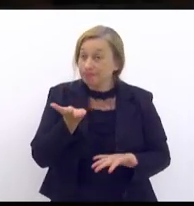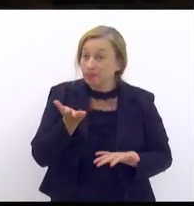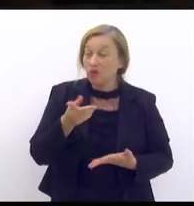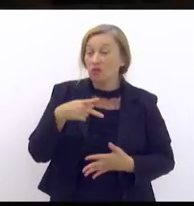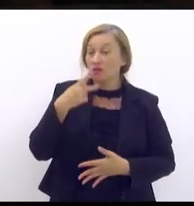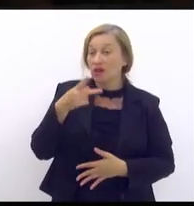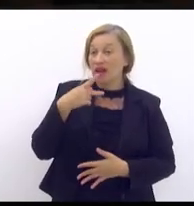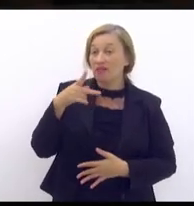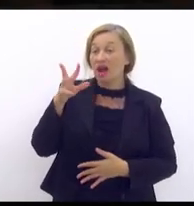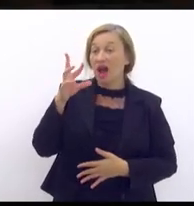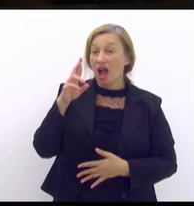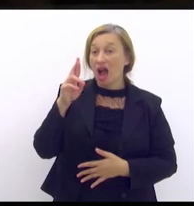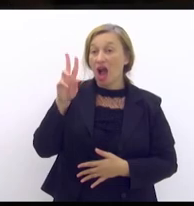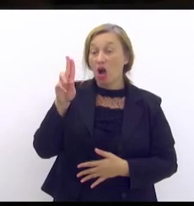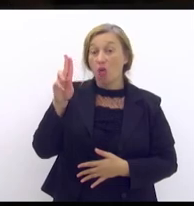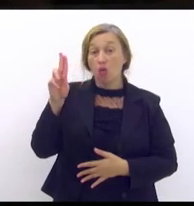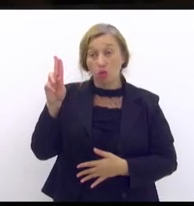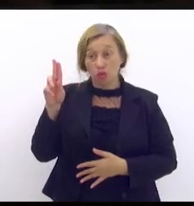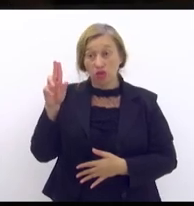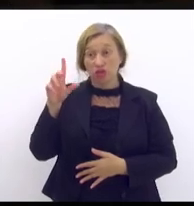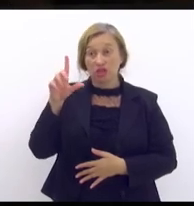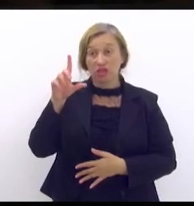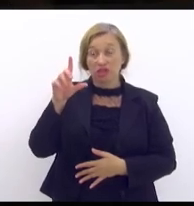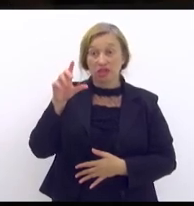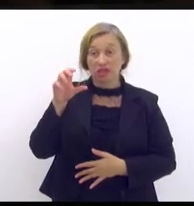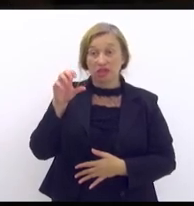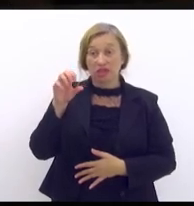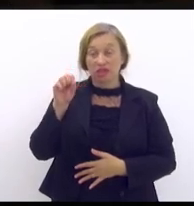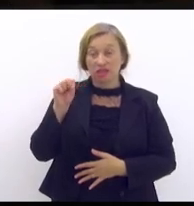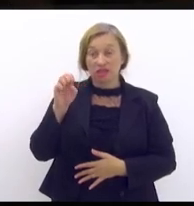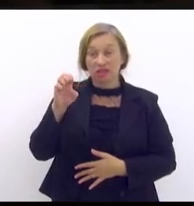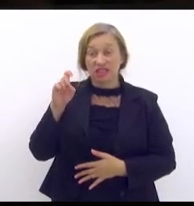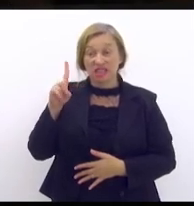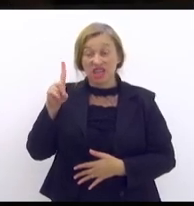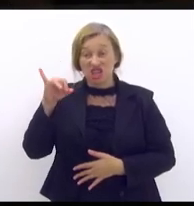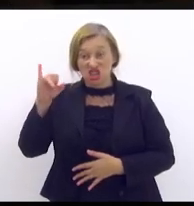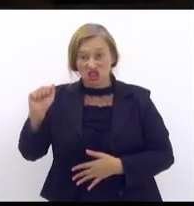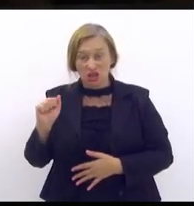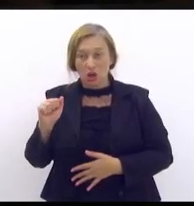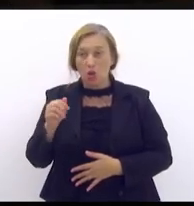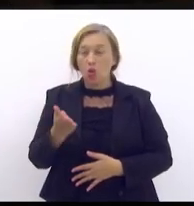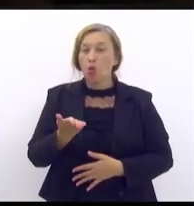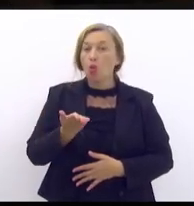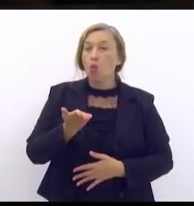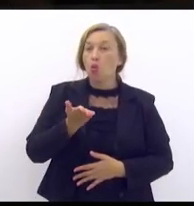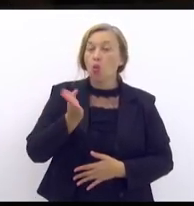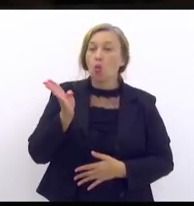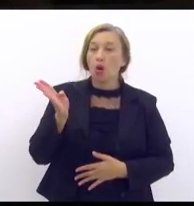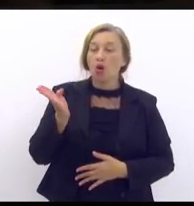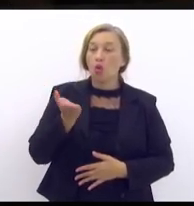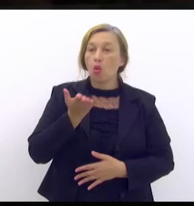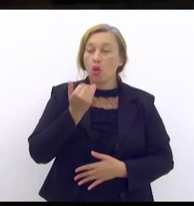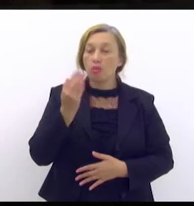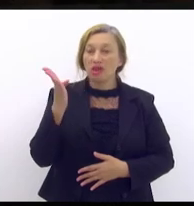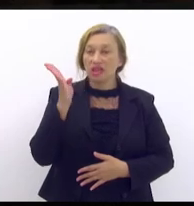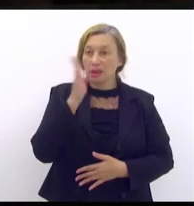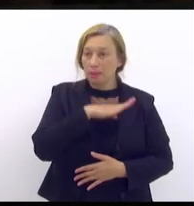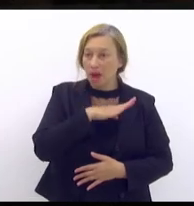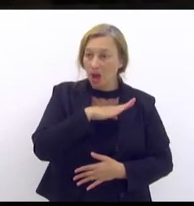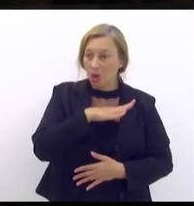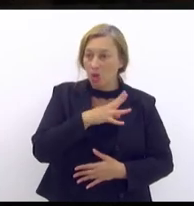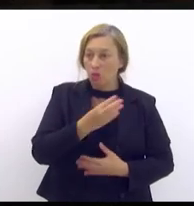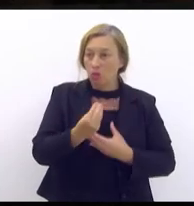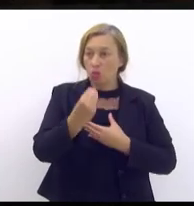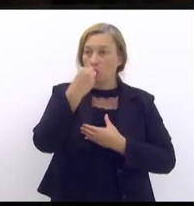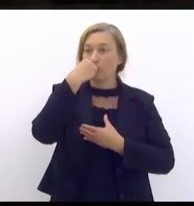Raul Seixas, o mal entra pela boca, e, por via de consequência, muitas vezes também